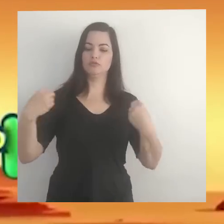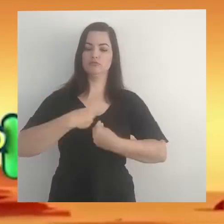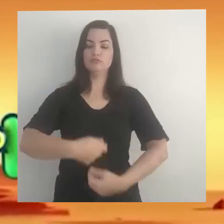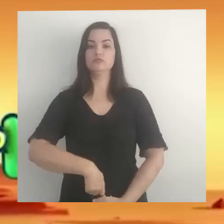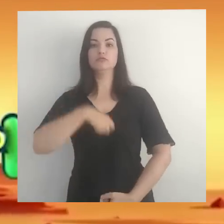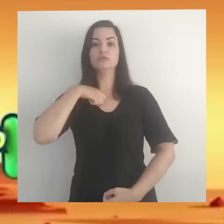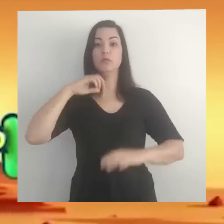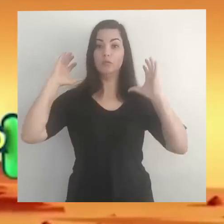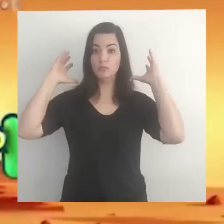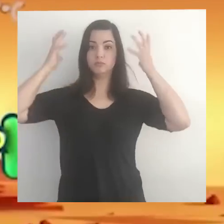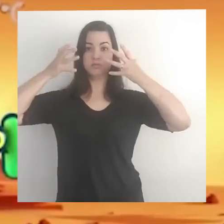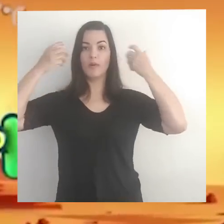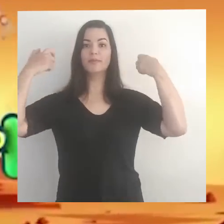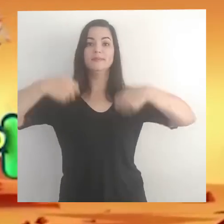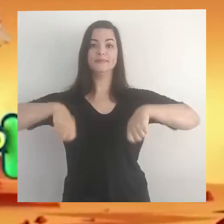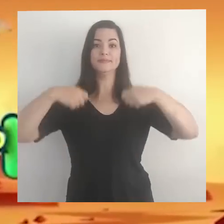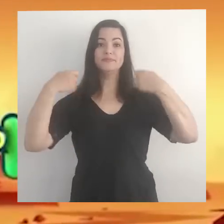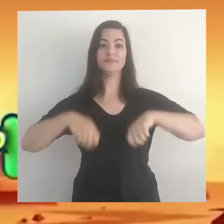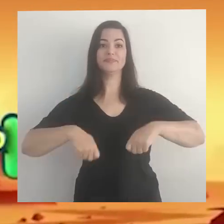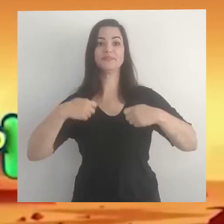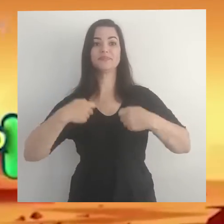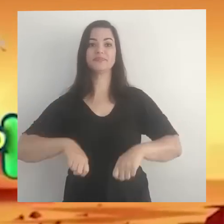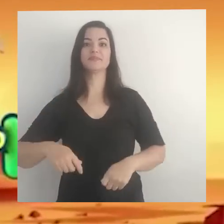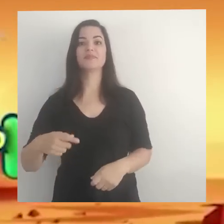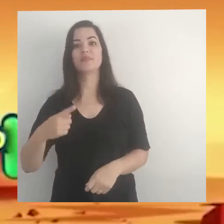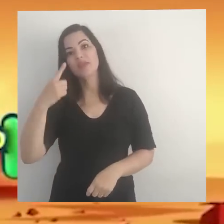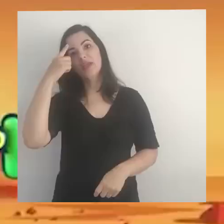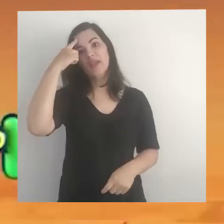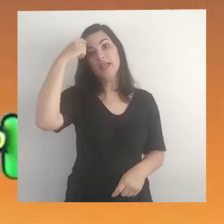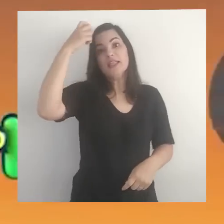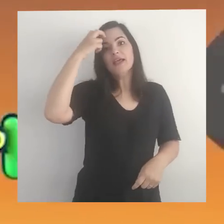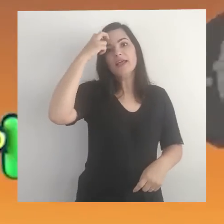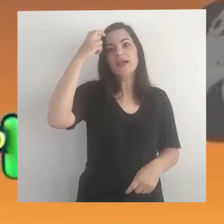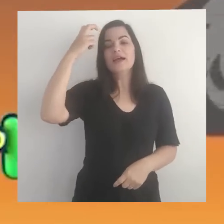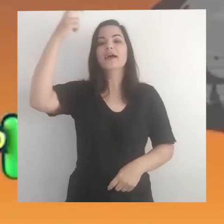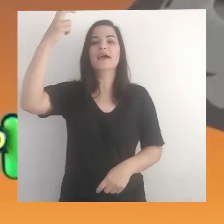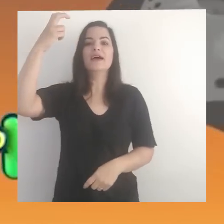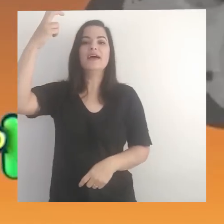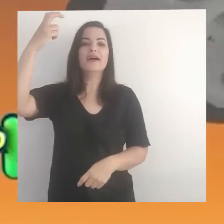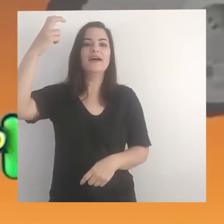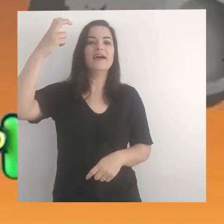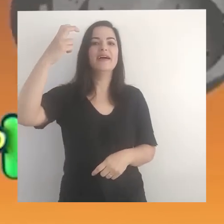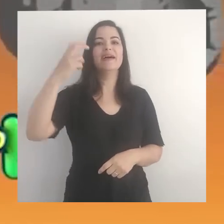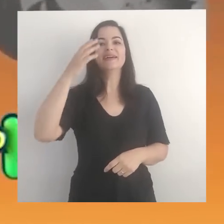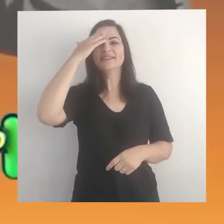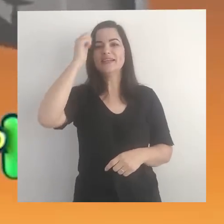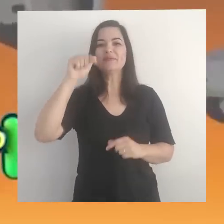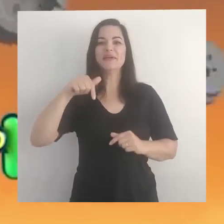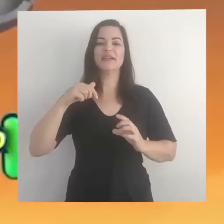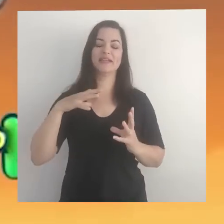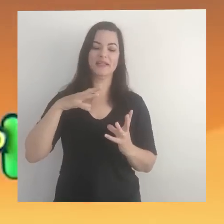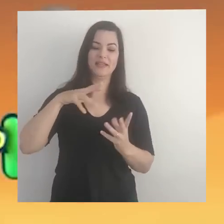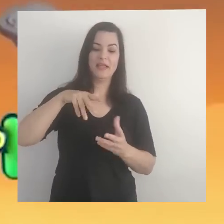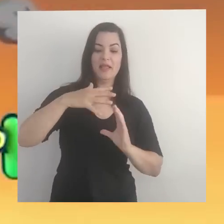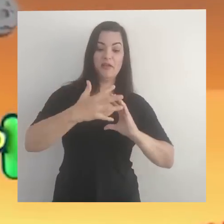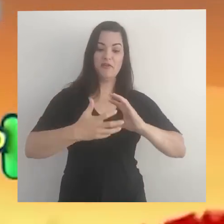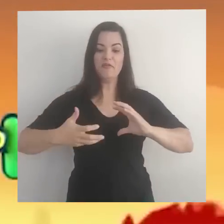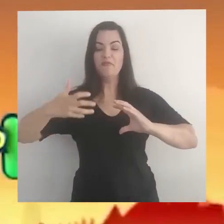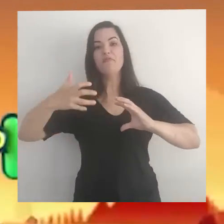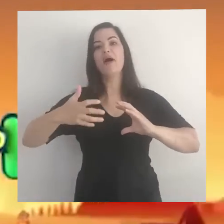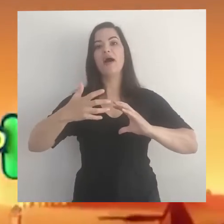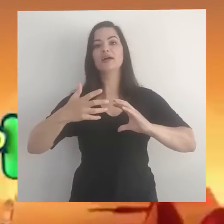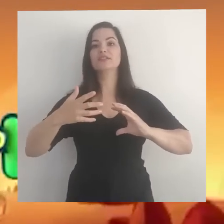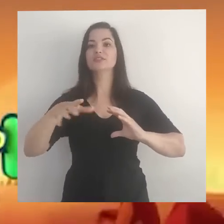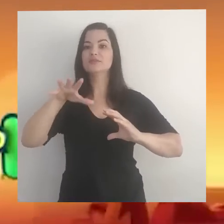é espacial. Ideia de gênio, já que além do frio em Marte não tem